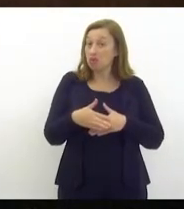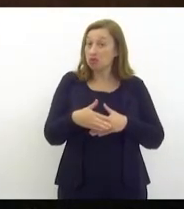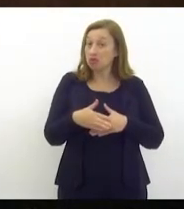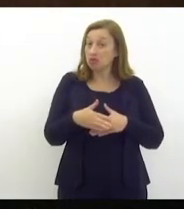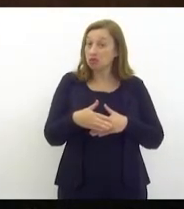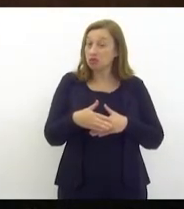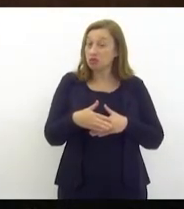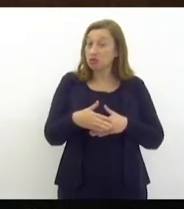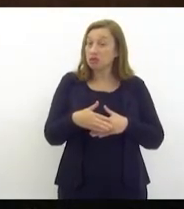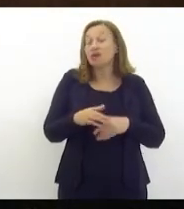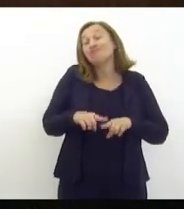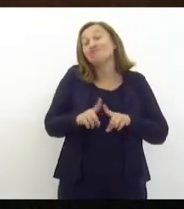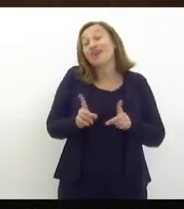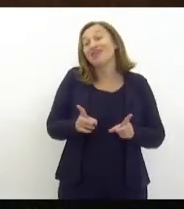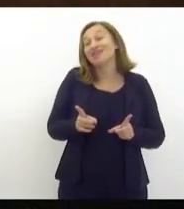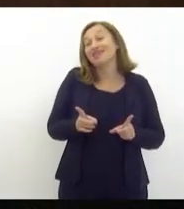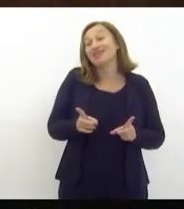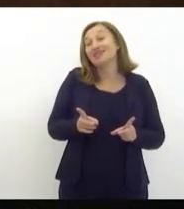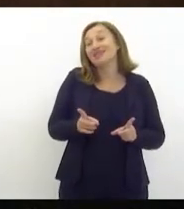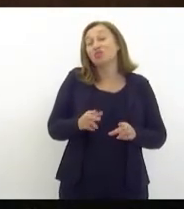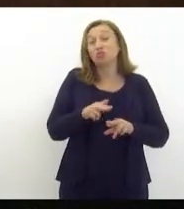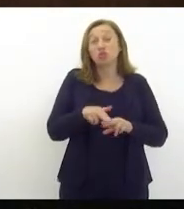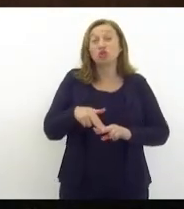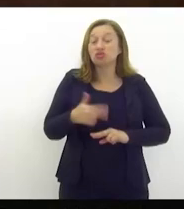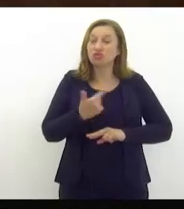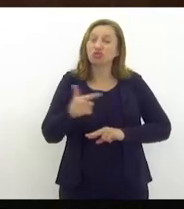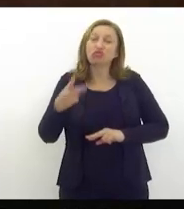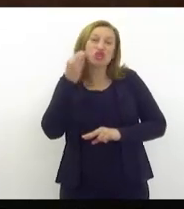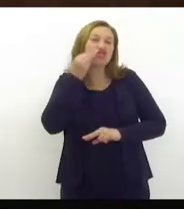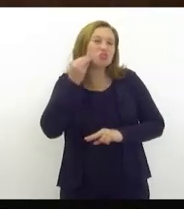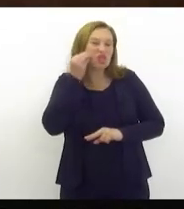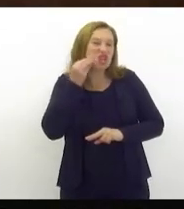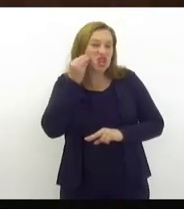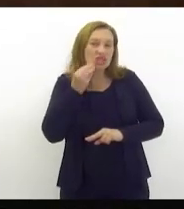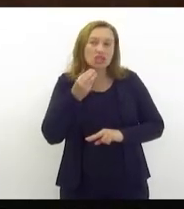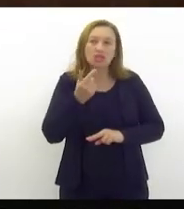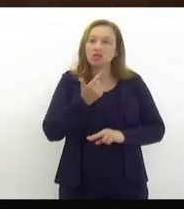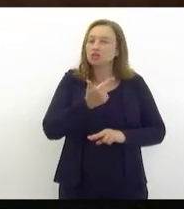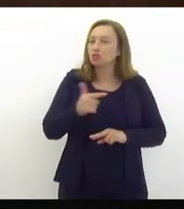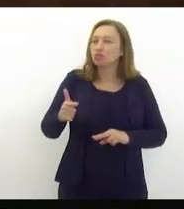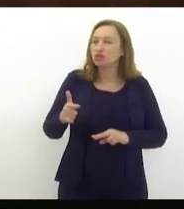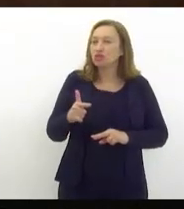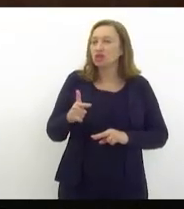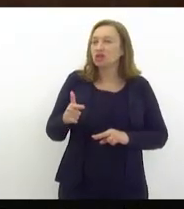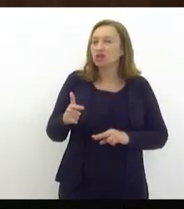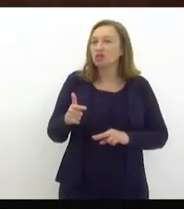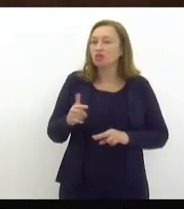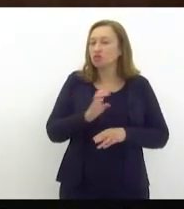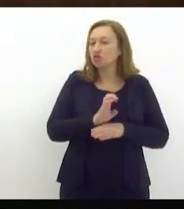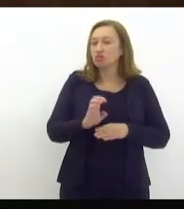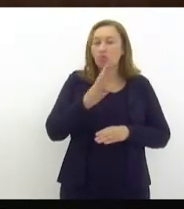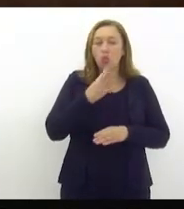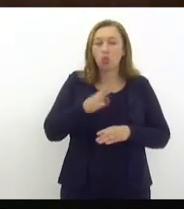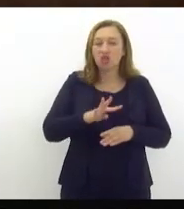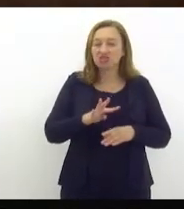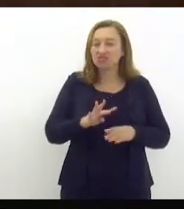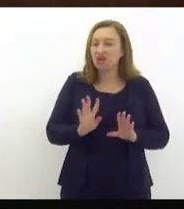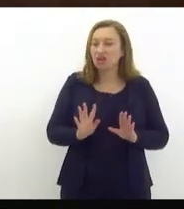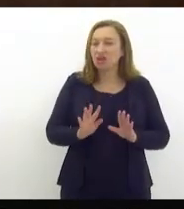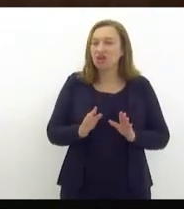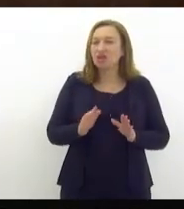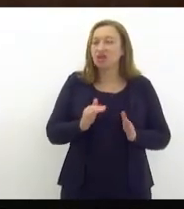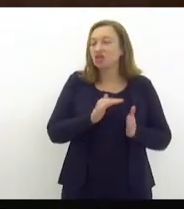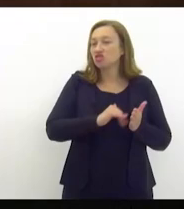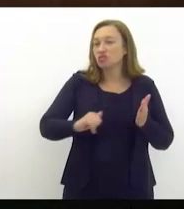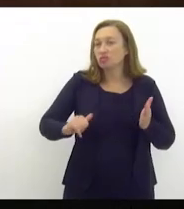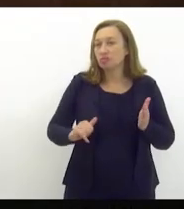da faculdade, mas o fato dele não ter a experiência, de não ter o seu estágio reconhecido, o colocava fora das vagas